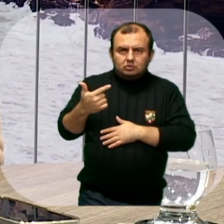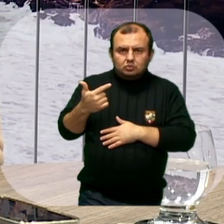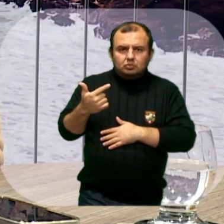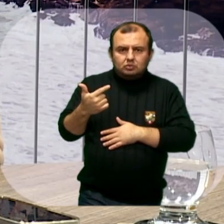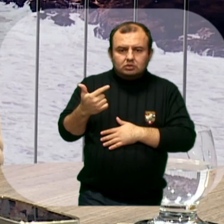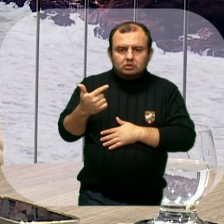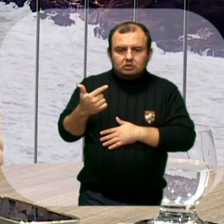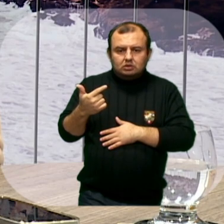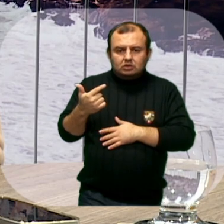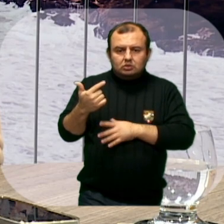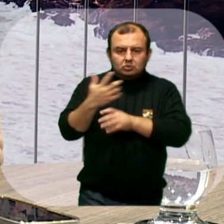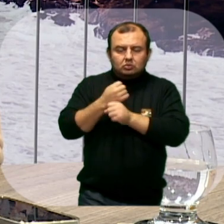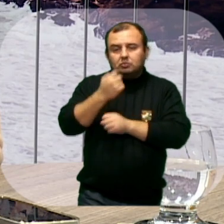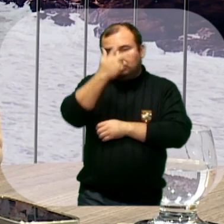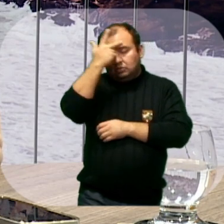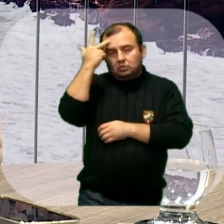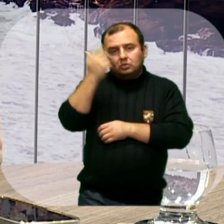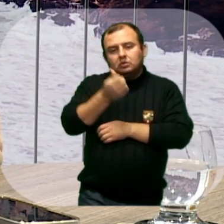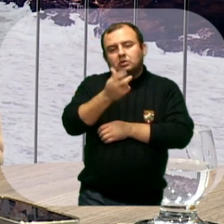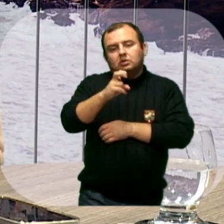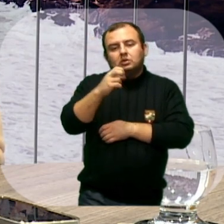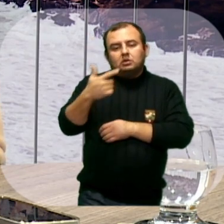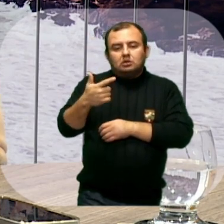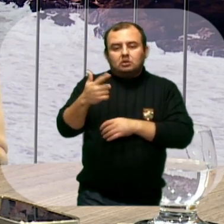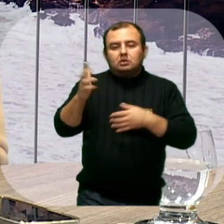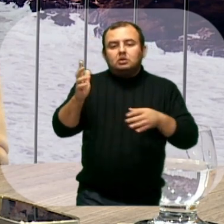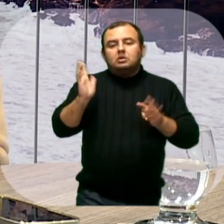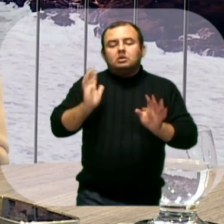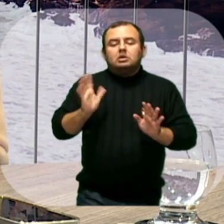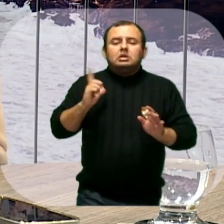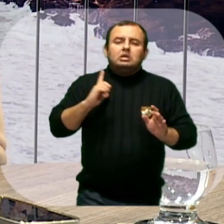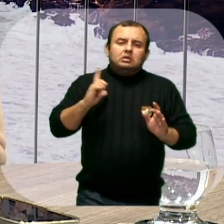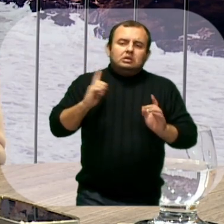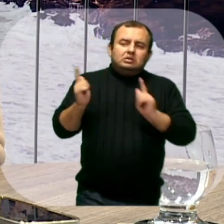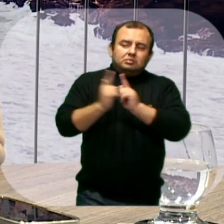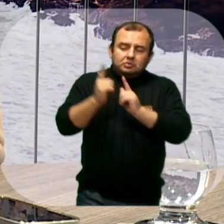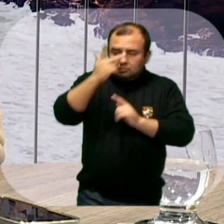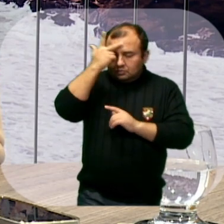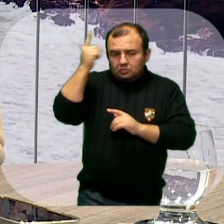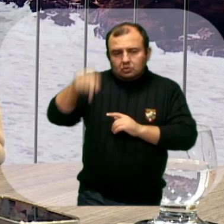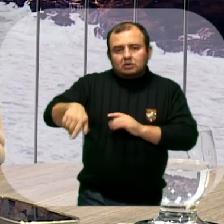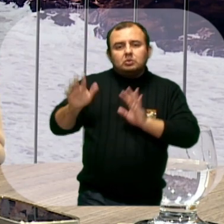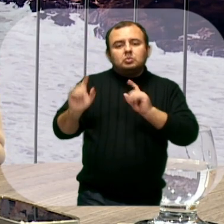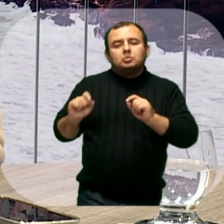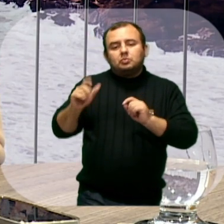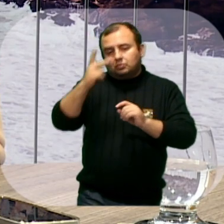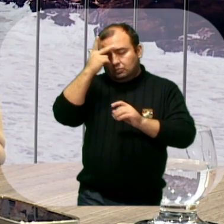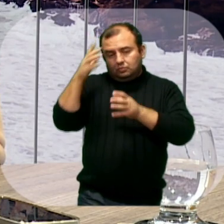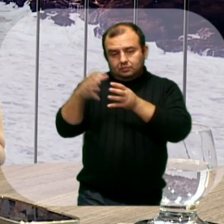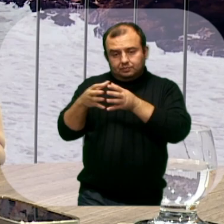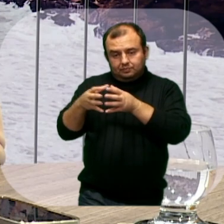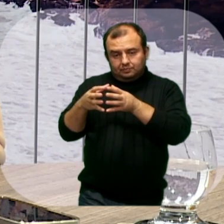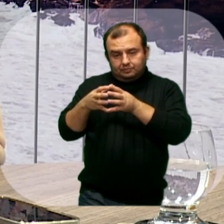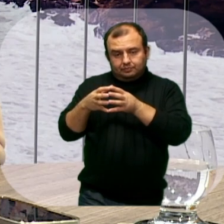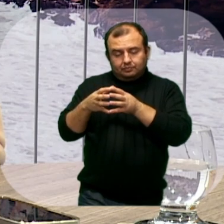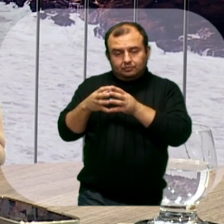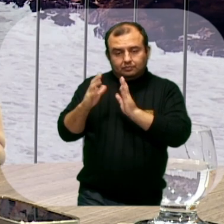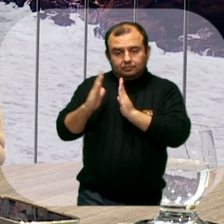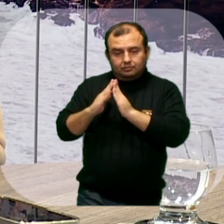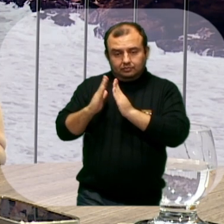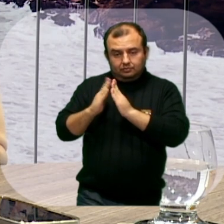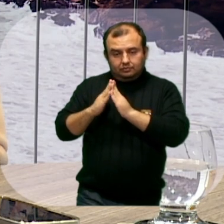652 pessoas. Eu digo pessoas porque a gente já recebeu o pessoal de uma casa